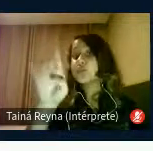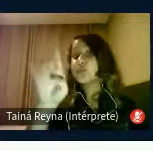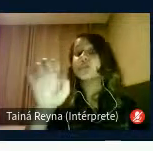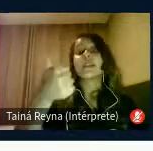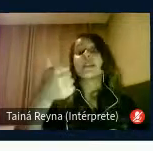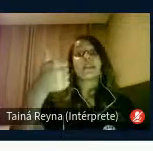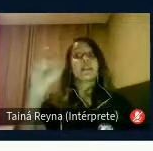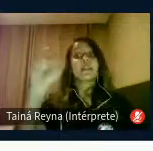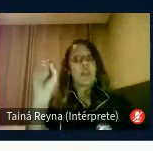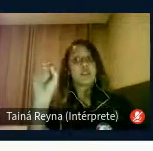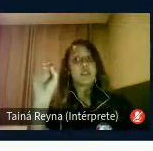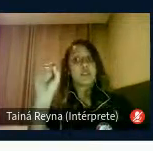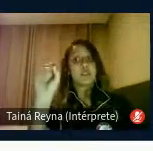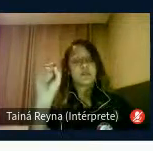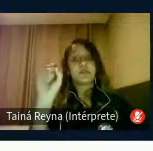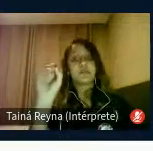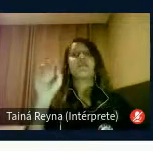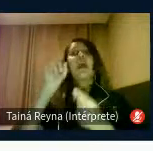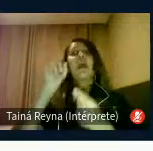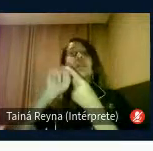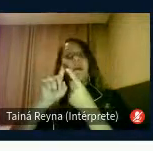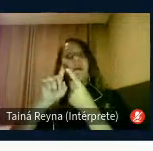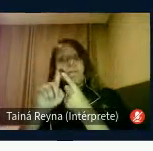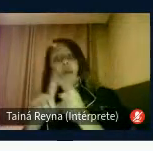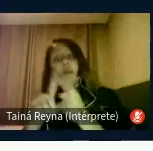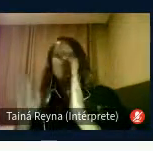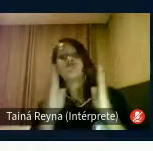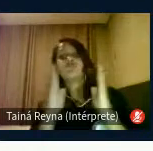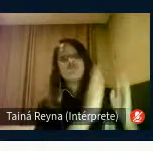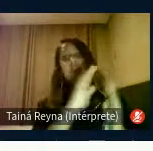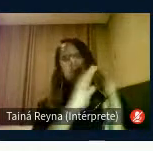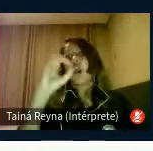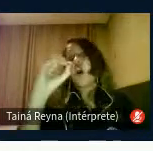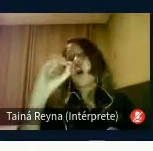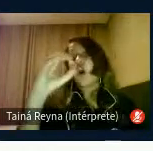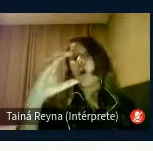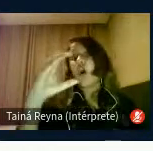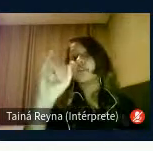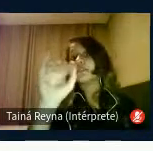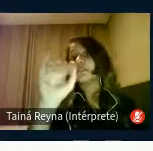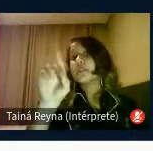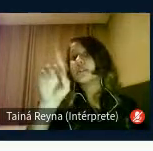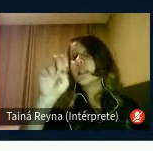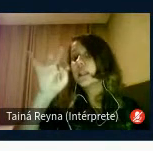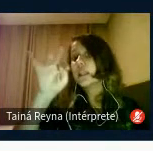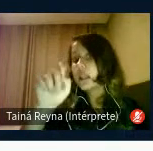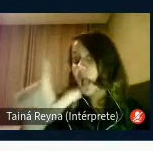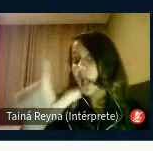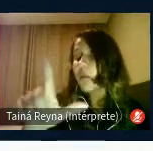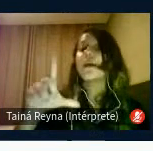no hemisfério ocidental, que é o que está correto, e com longitude de 80, tá?